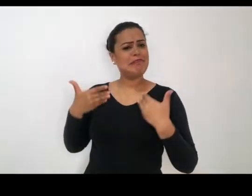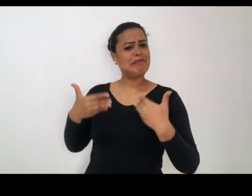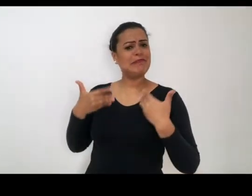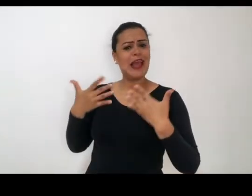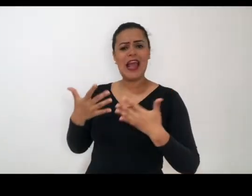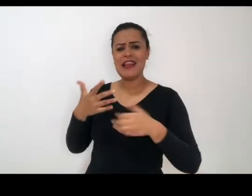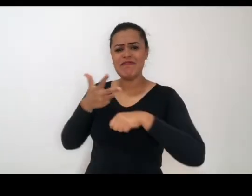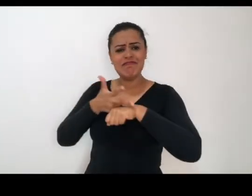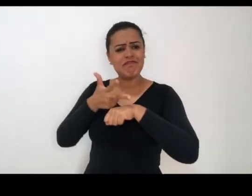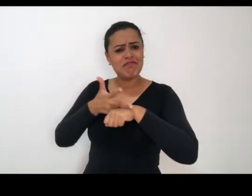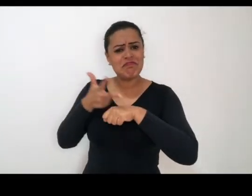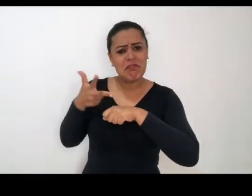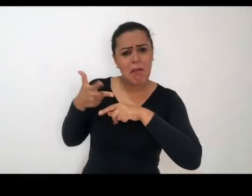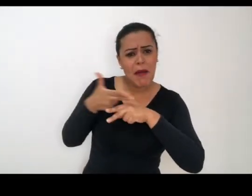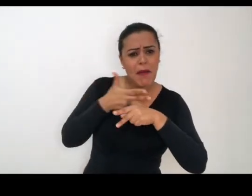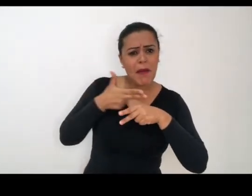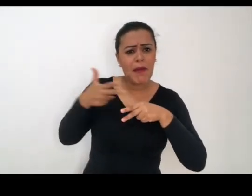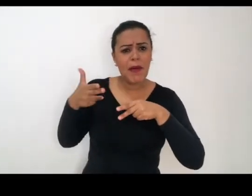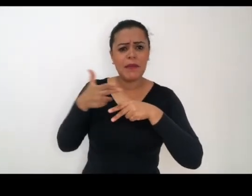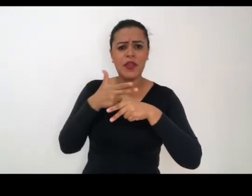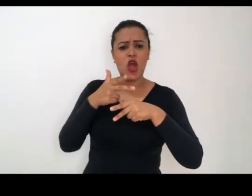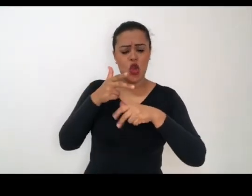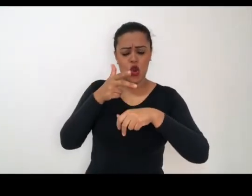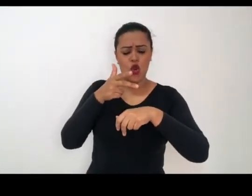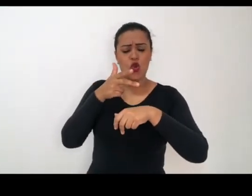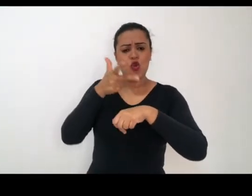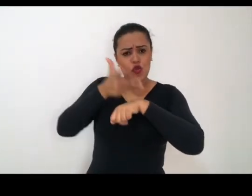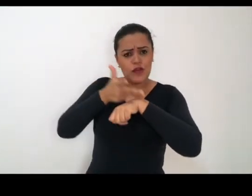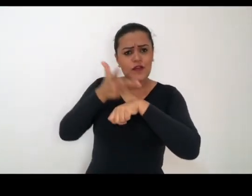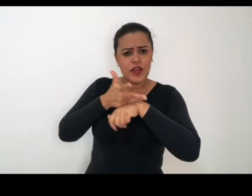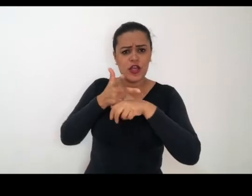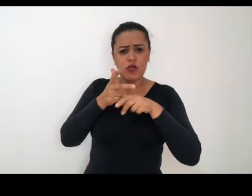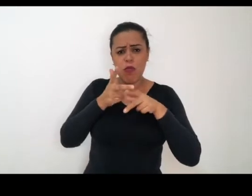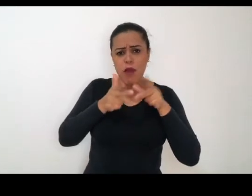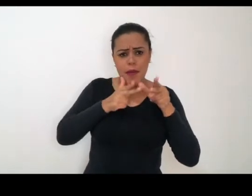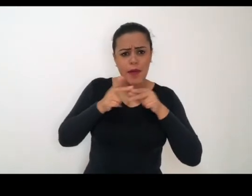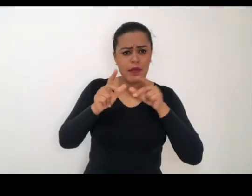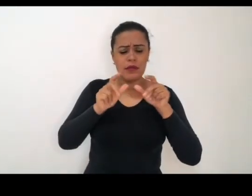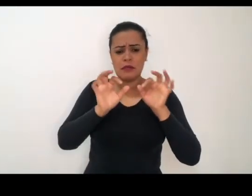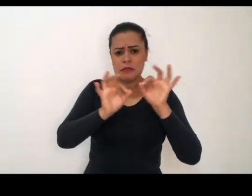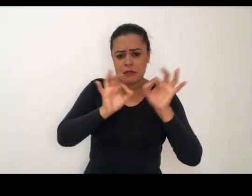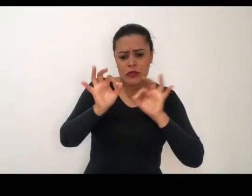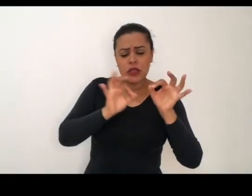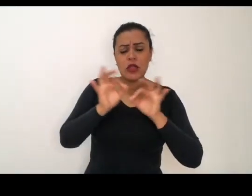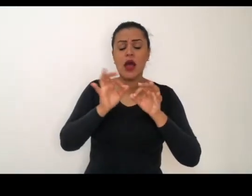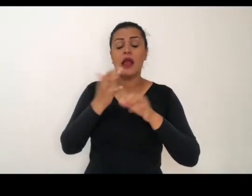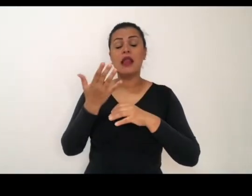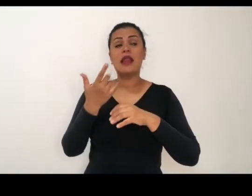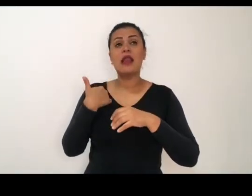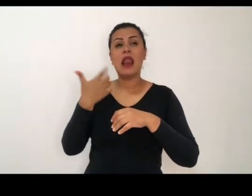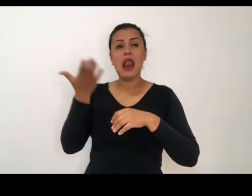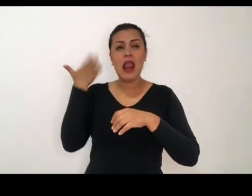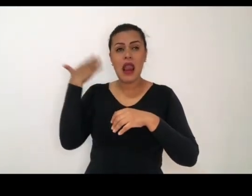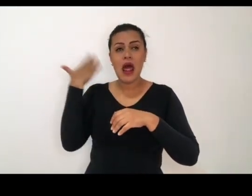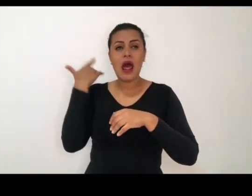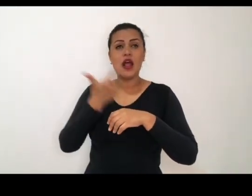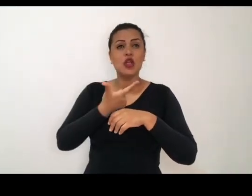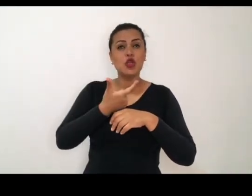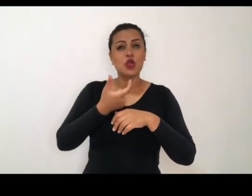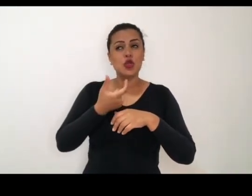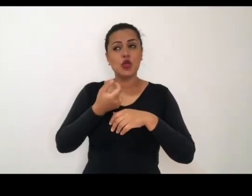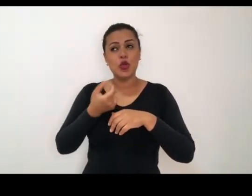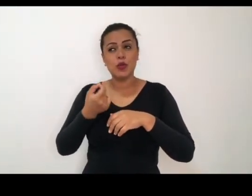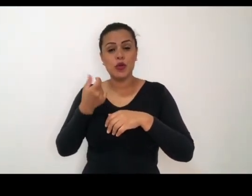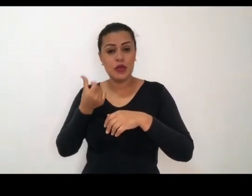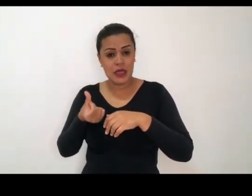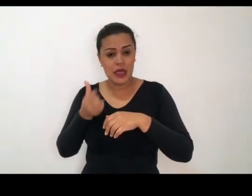E quando eu comecei lá nos idos dos 2006, 2007, por aí, o Alan, ele organizava uma mostra,